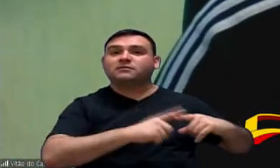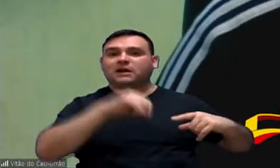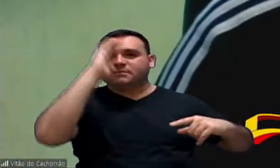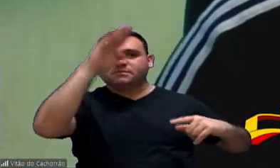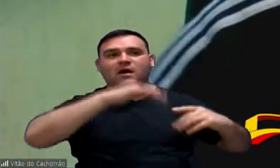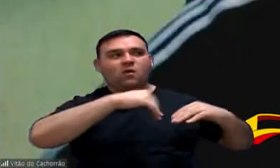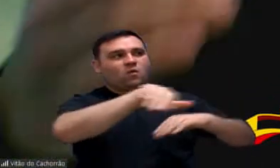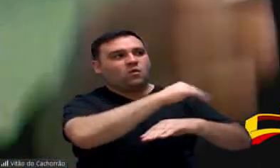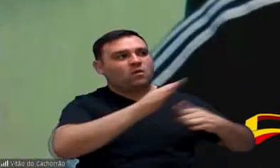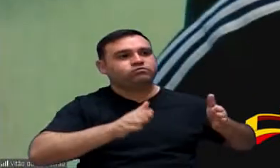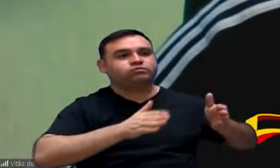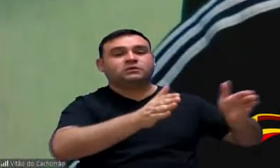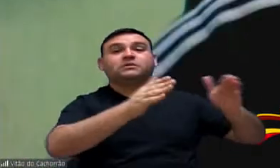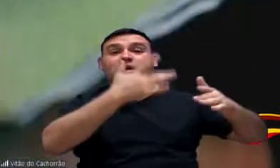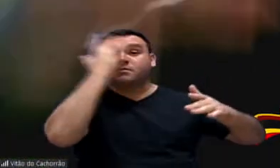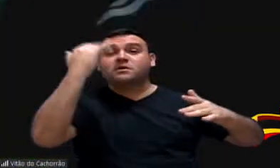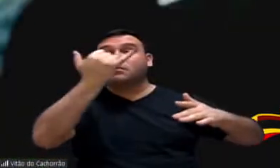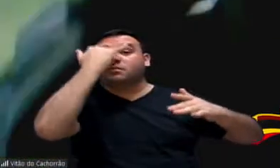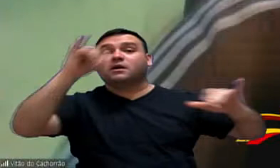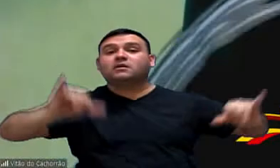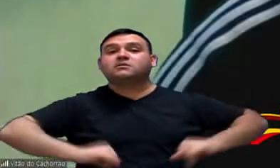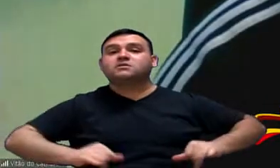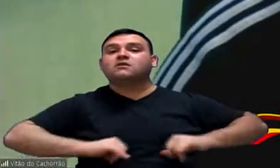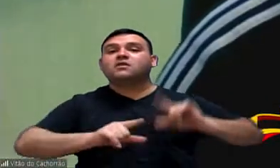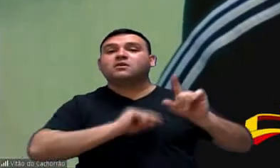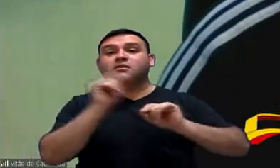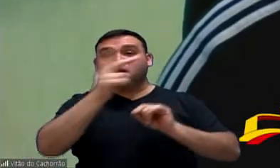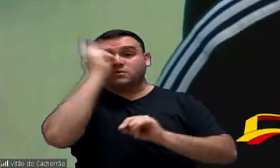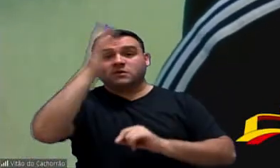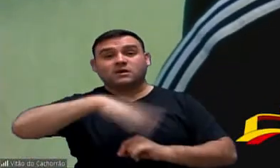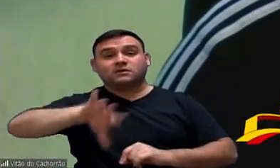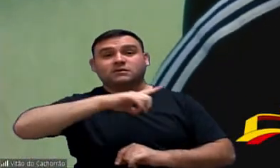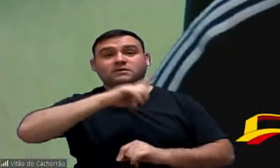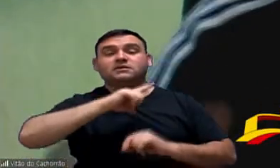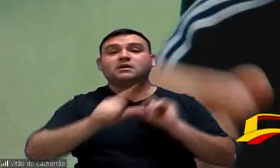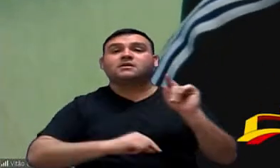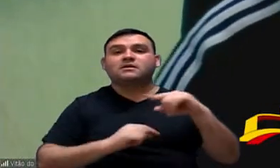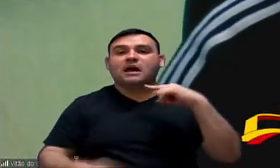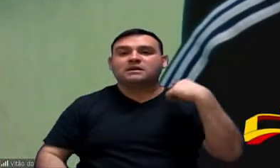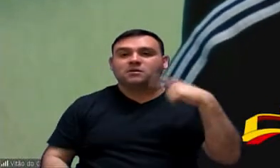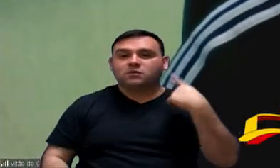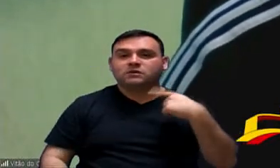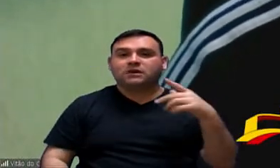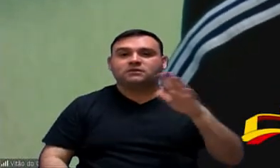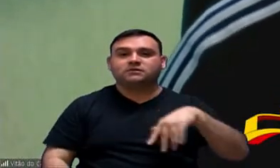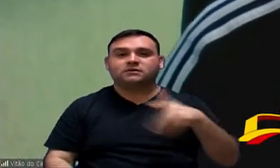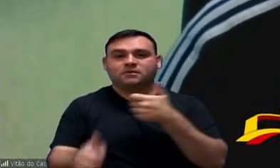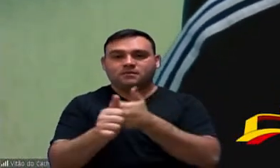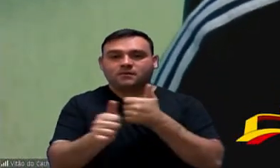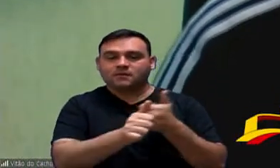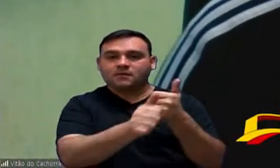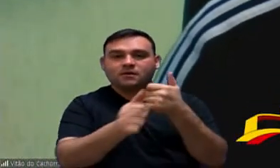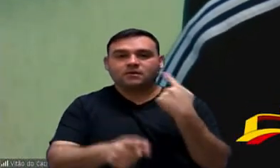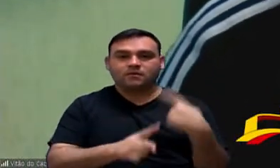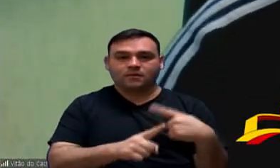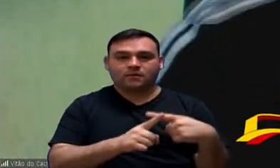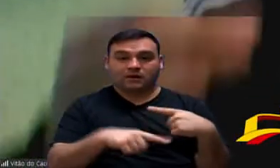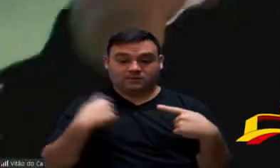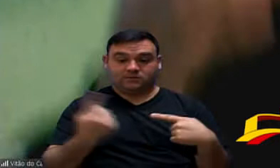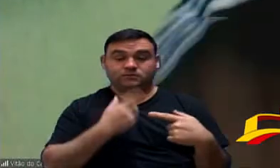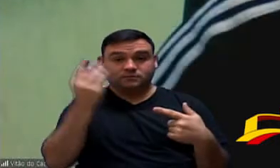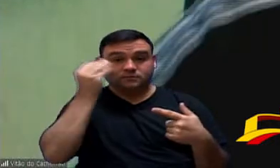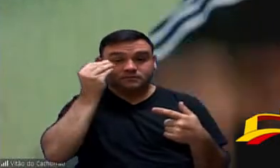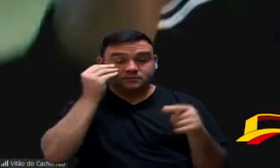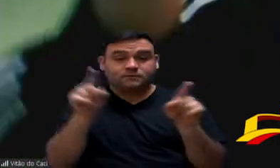principal. E quem sofre, quem paga com a vida por causa desses deputados aqui da região, porque a gente também